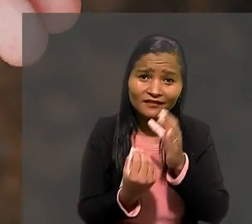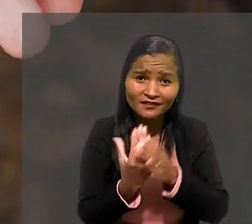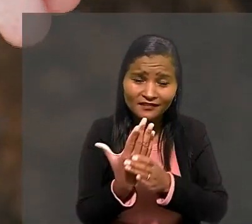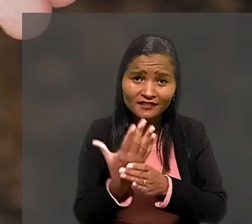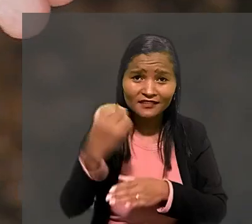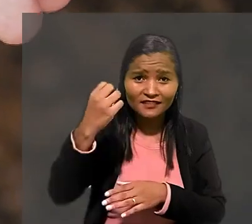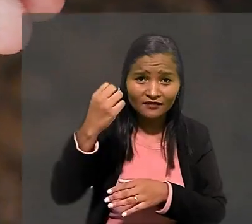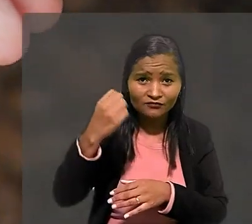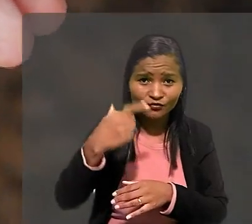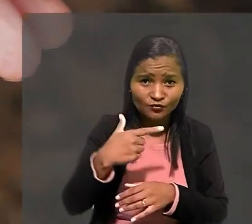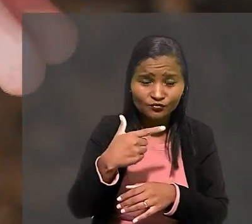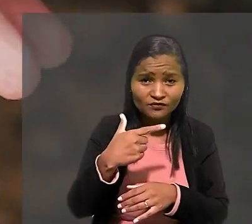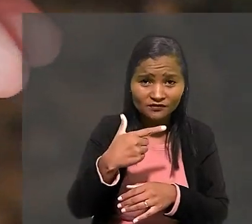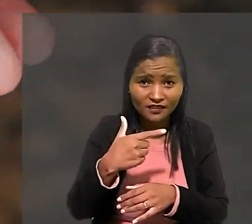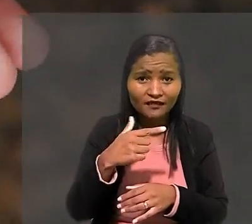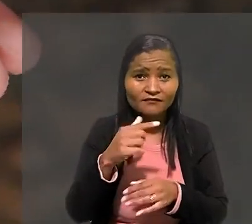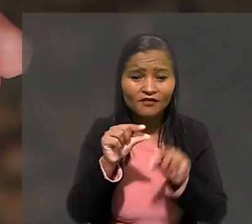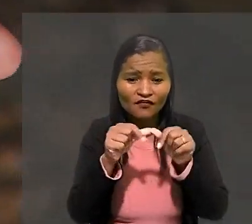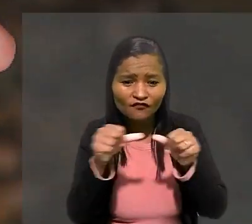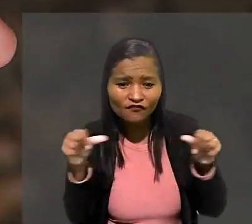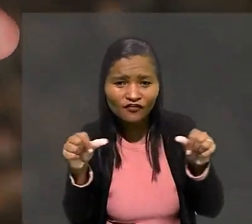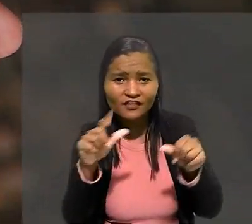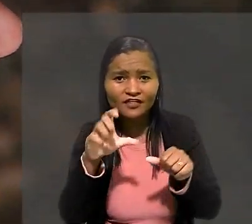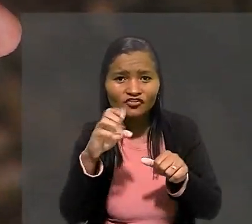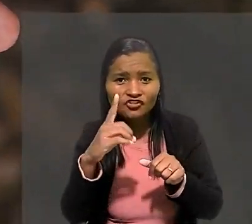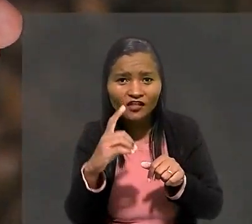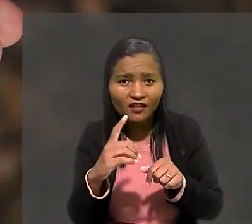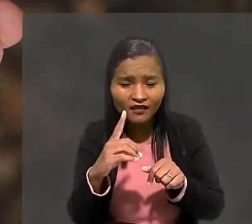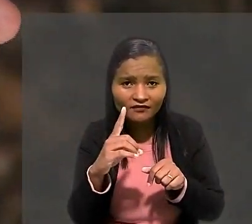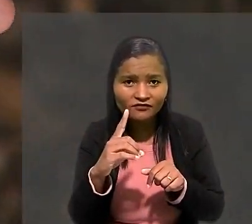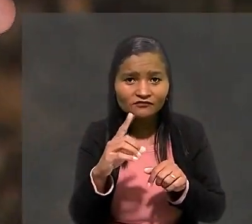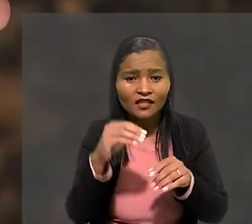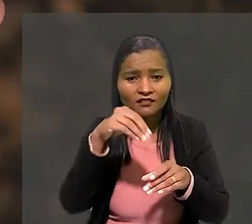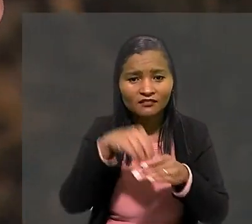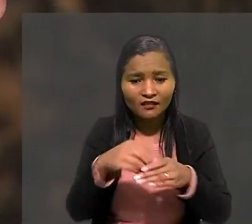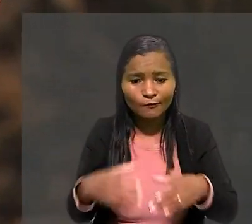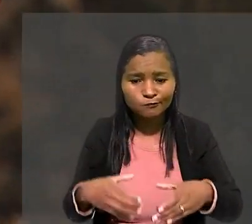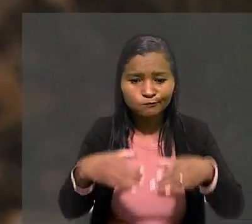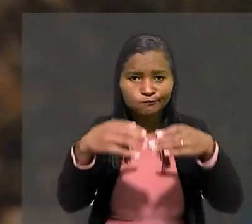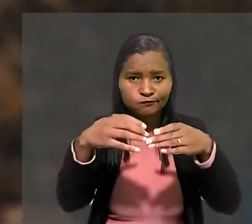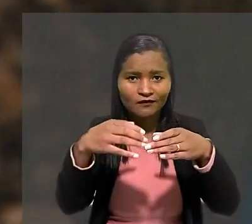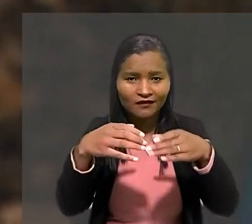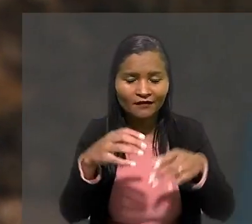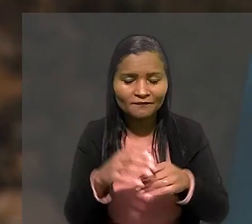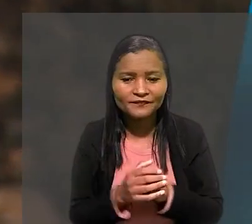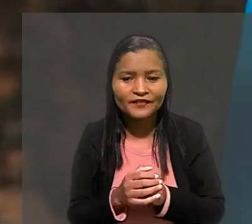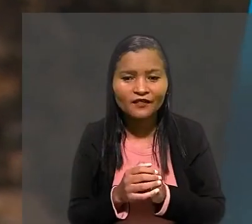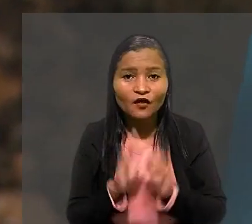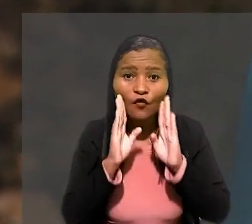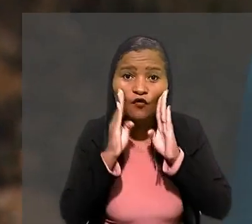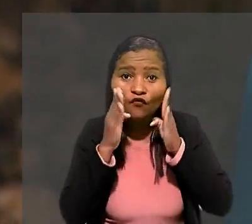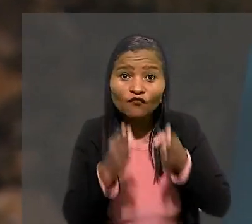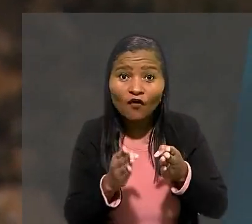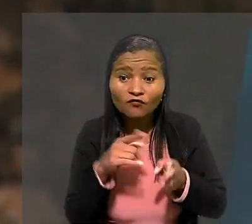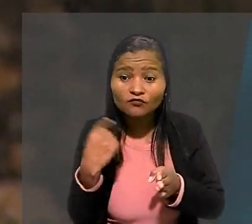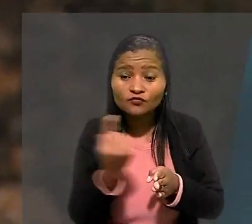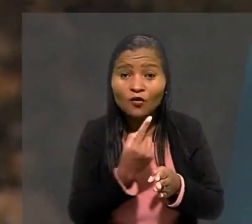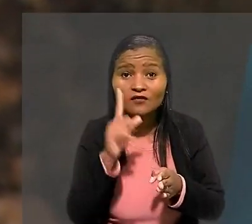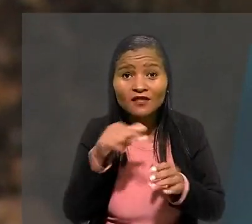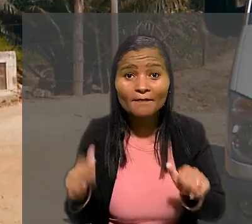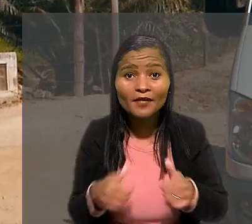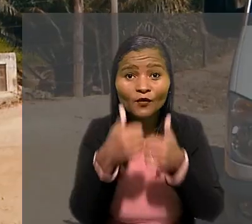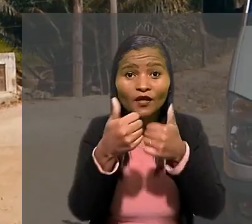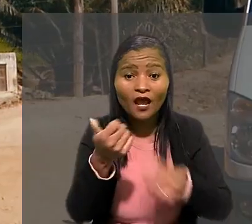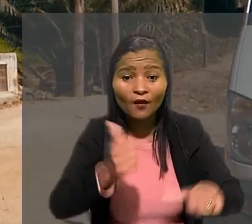LED dentro de uma garrafa PET. O foco do nosso trabalho, enquanto empreendedores sociais, é em melhorar a qualidade de vida